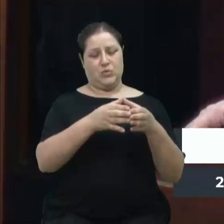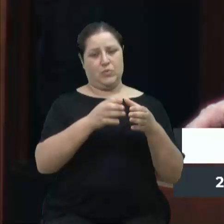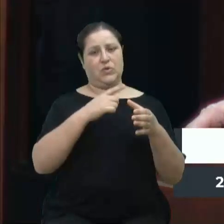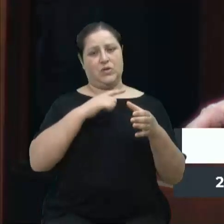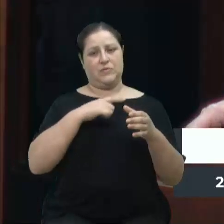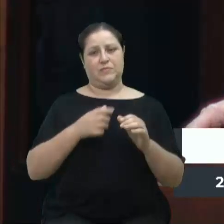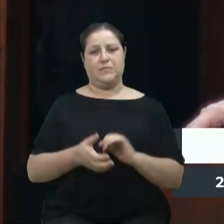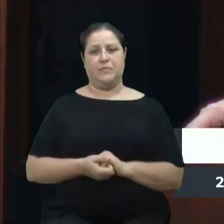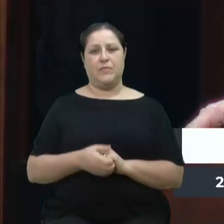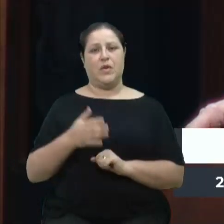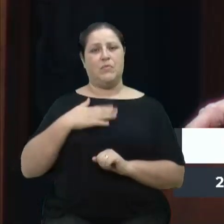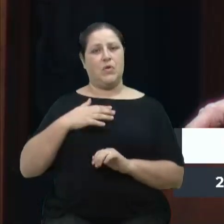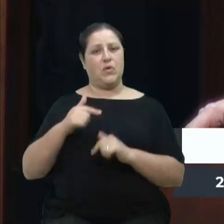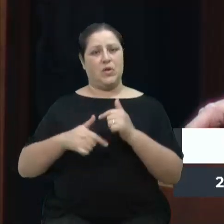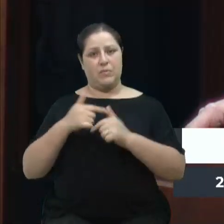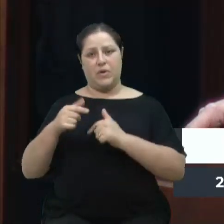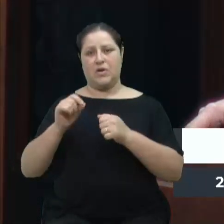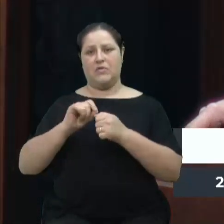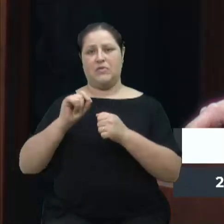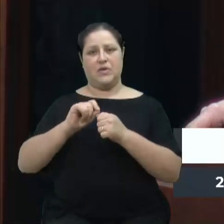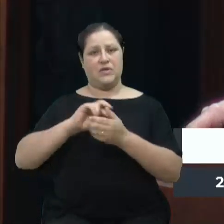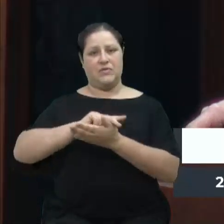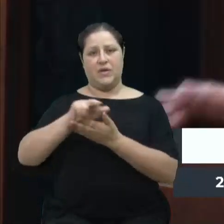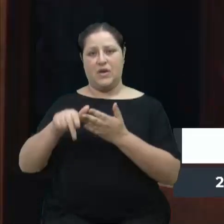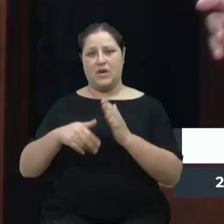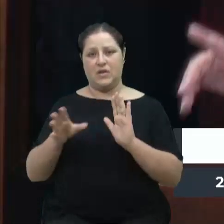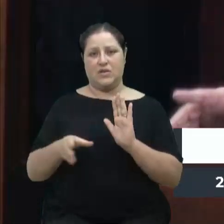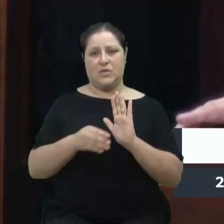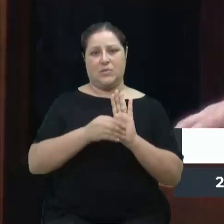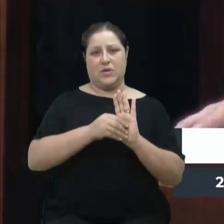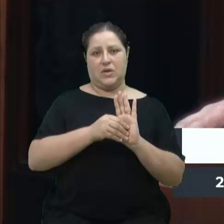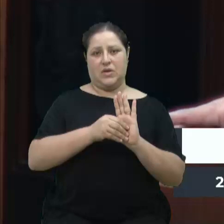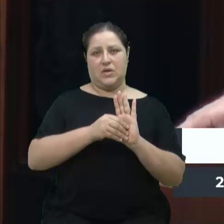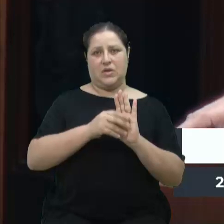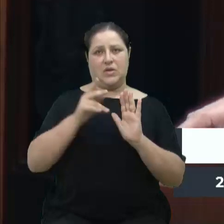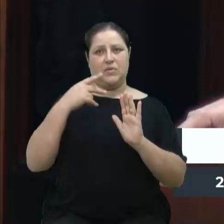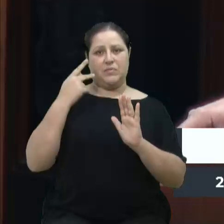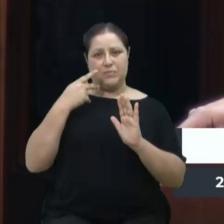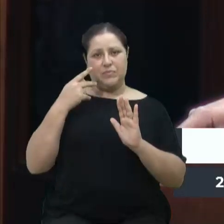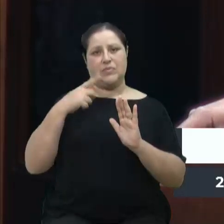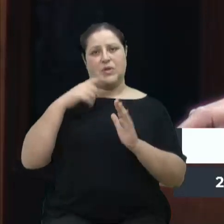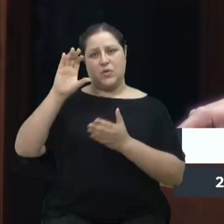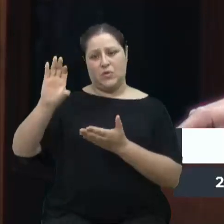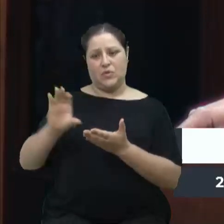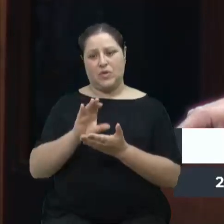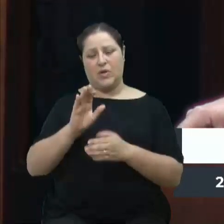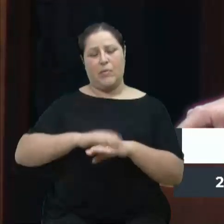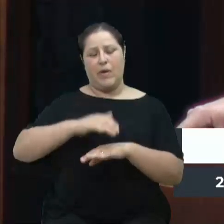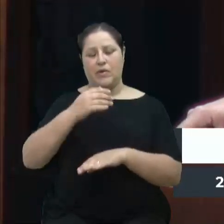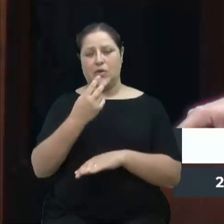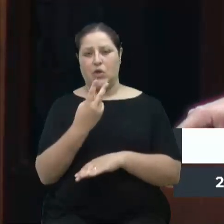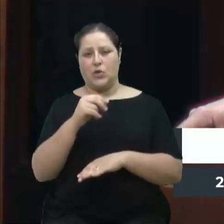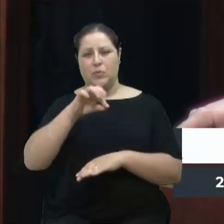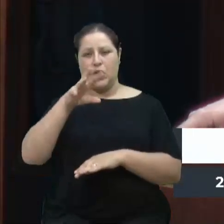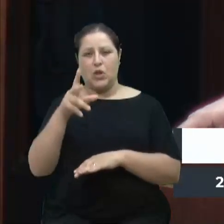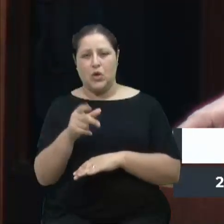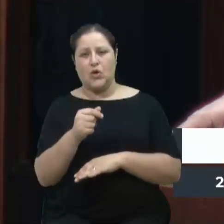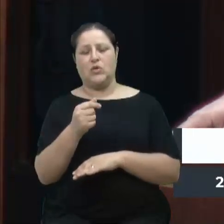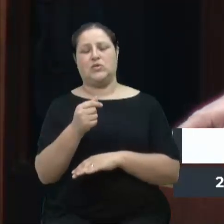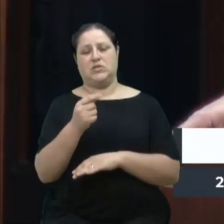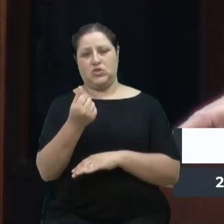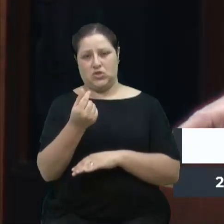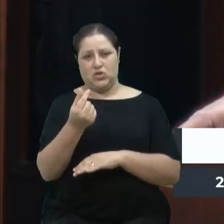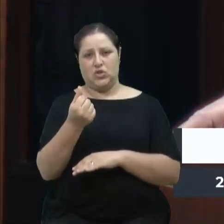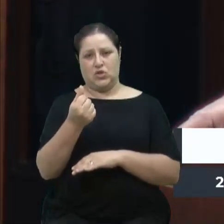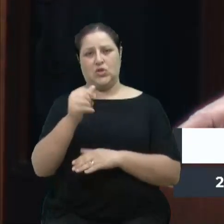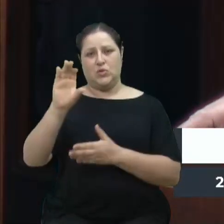em inúmeras emendas parlamentares para a nossa cidade, mais de 2 milhões de recursos de emendas dos nossos deputados e senadores.